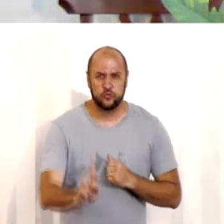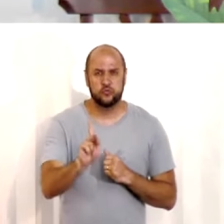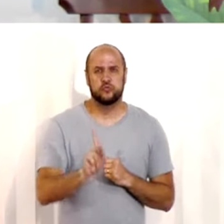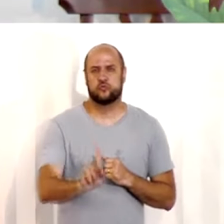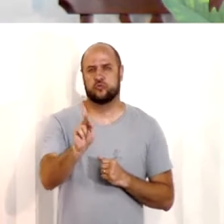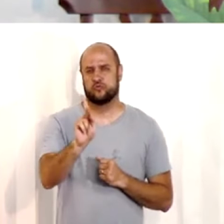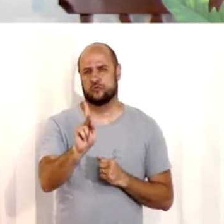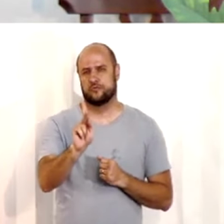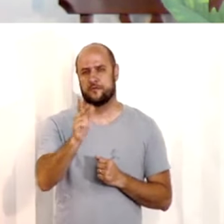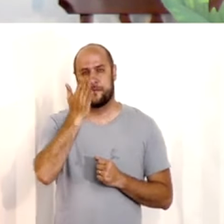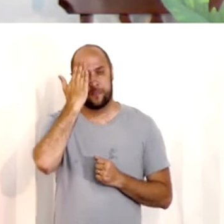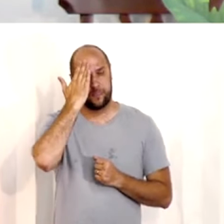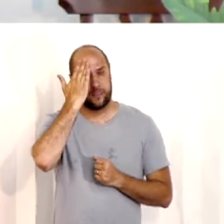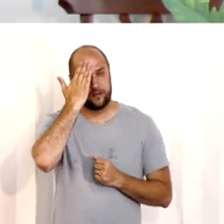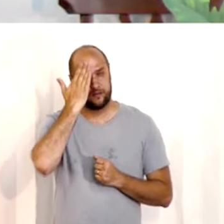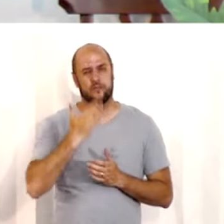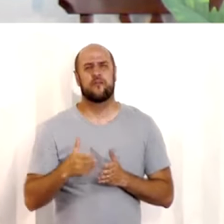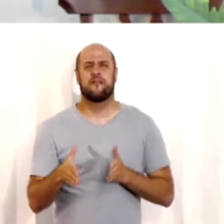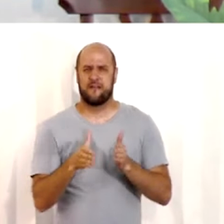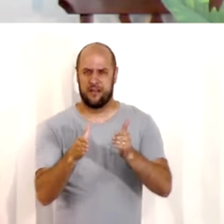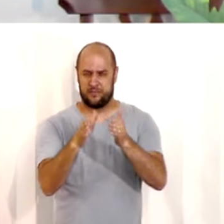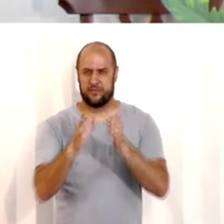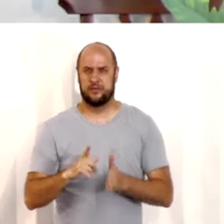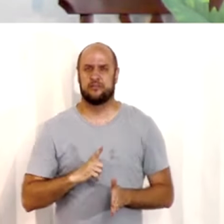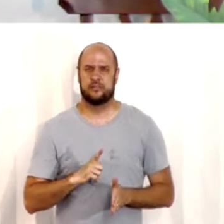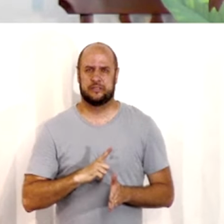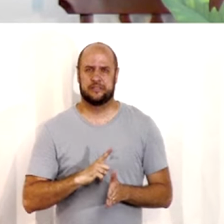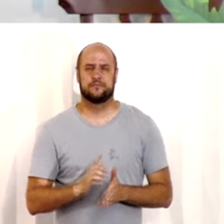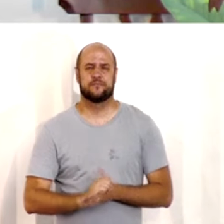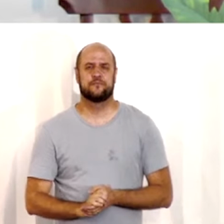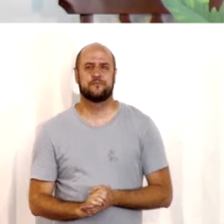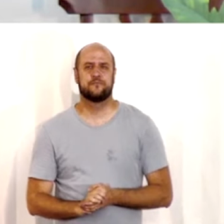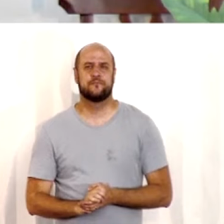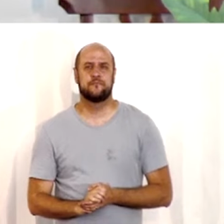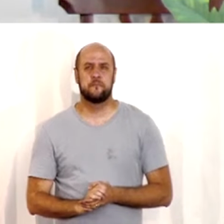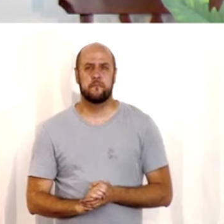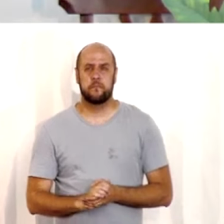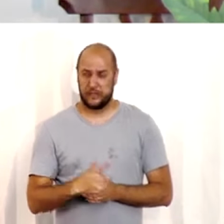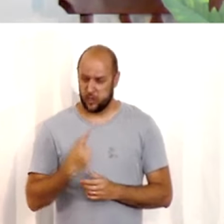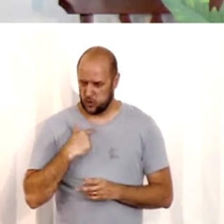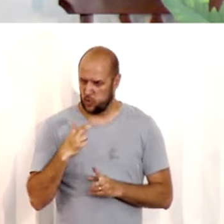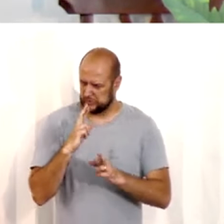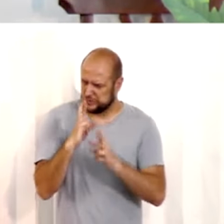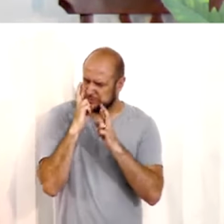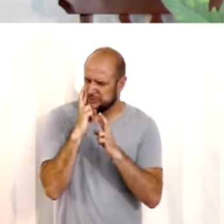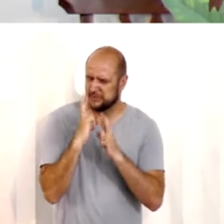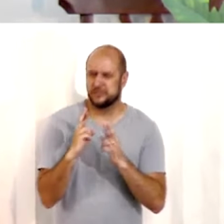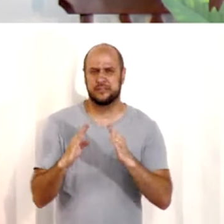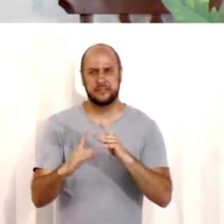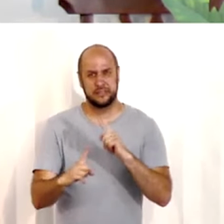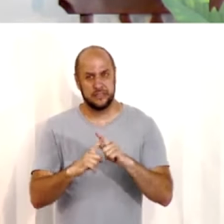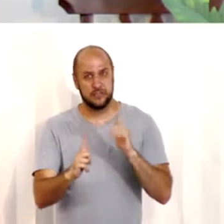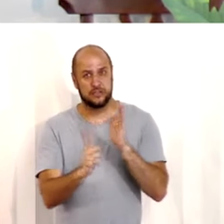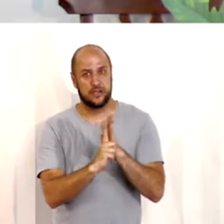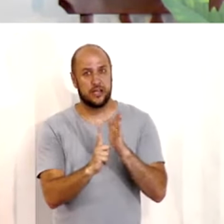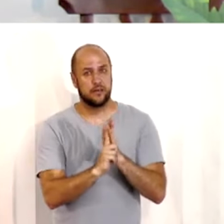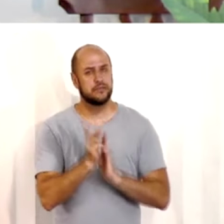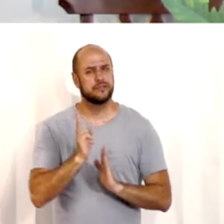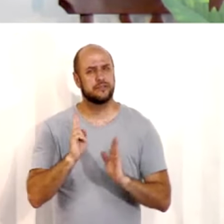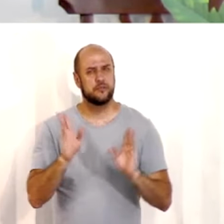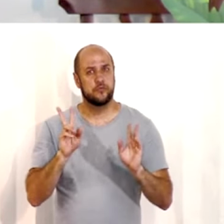importância quem é que está contigo nessa caminhada. Minha esperança é que a Igreja da Lapa seja uma igreja focada na